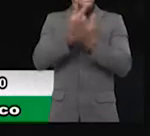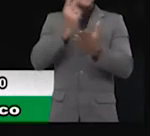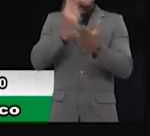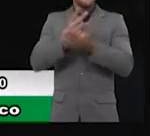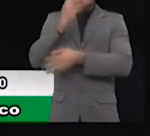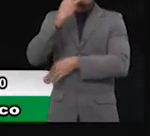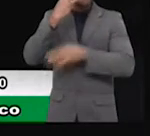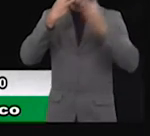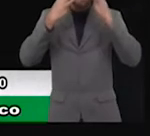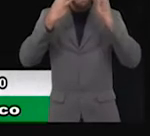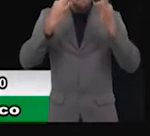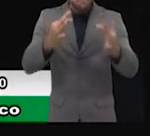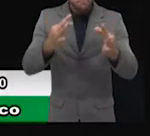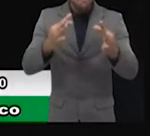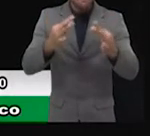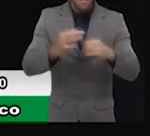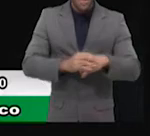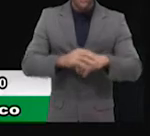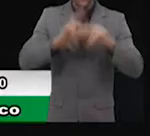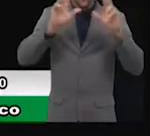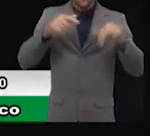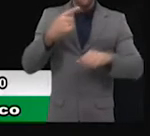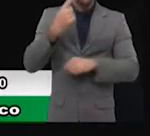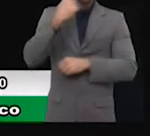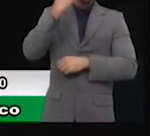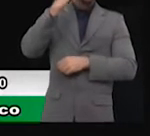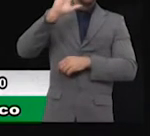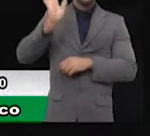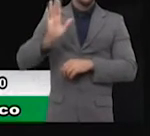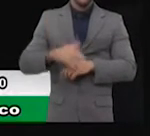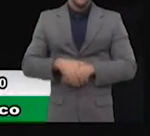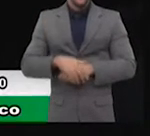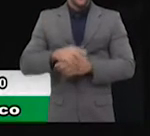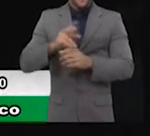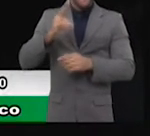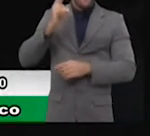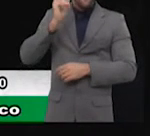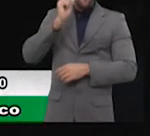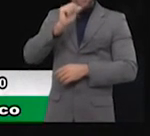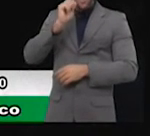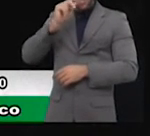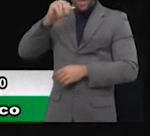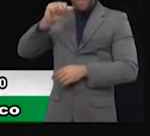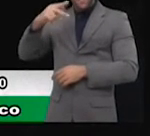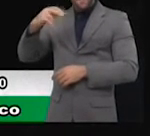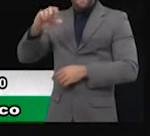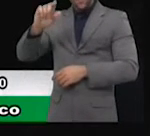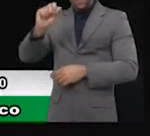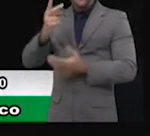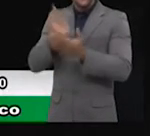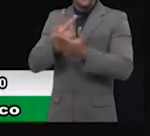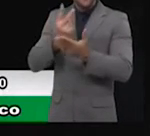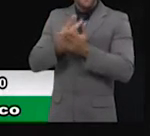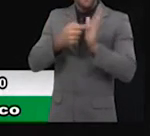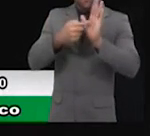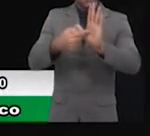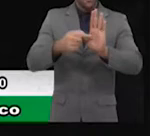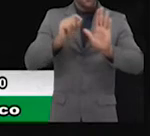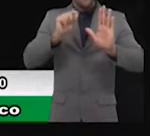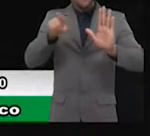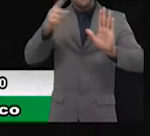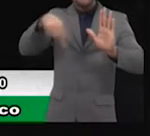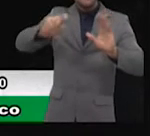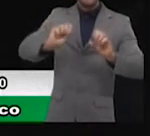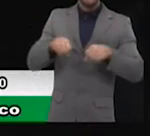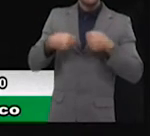E a vereadora Ana Paula deixou claro nessa última sessão a atenção de Vossa Excelência com a Câmara Municipal e